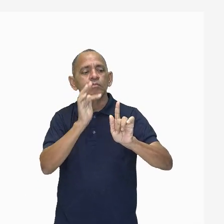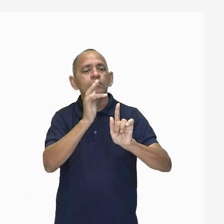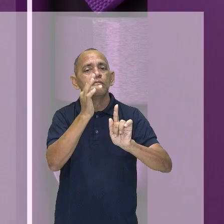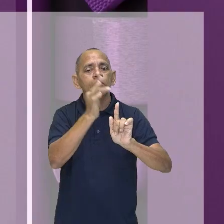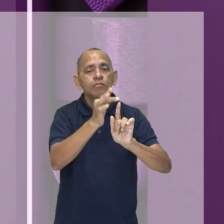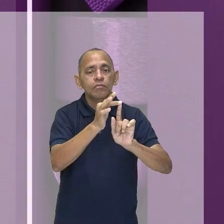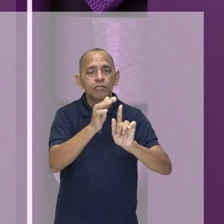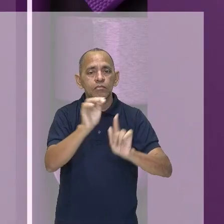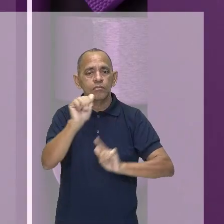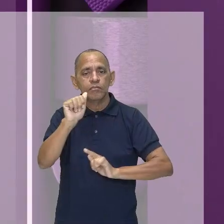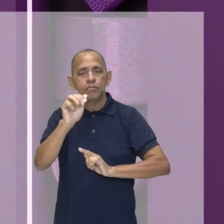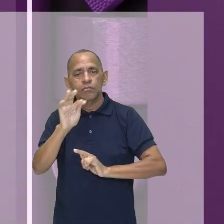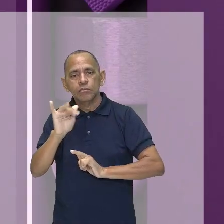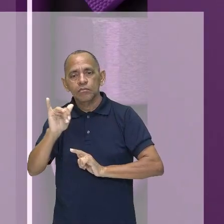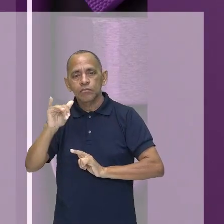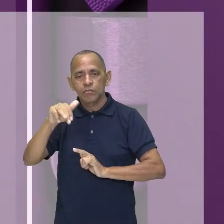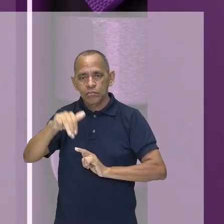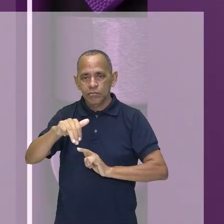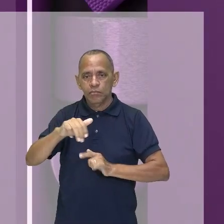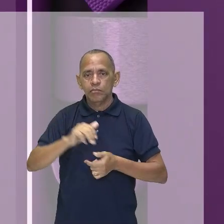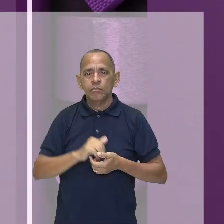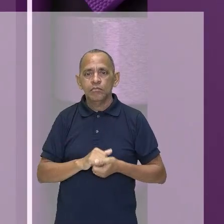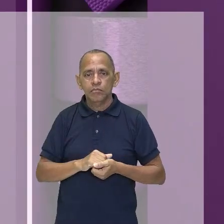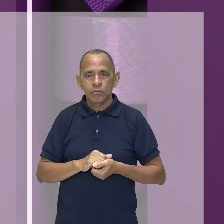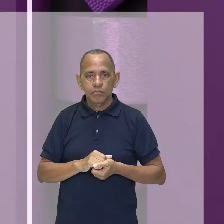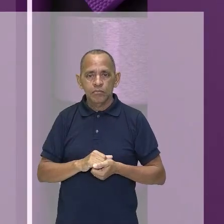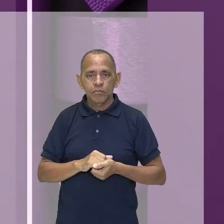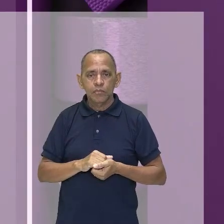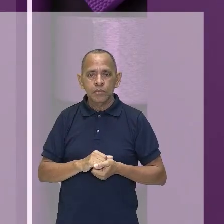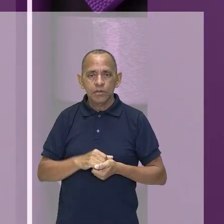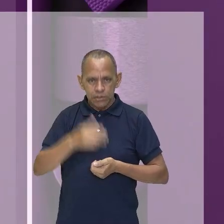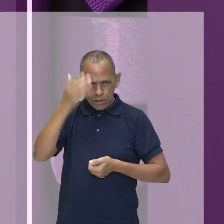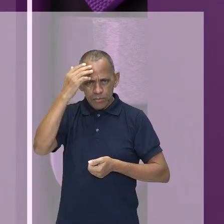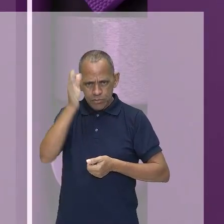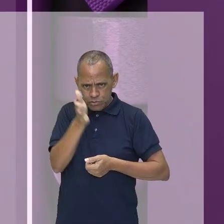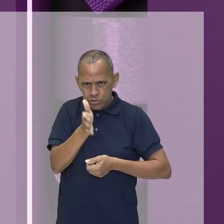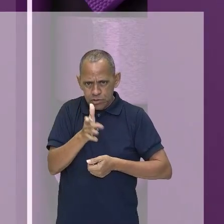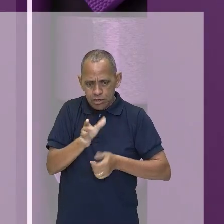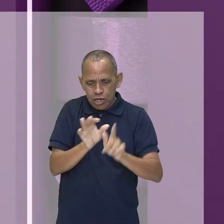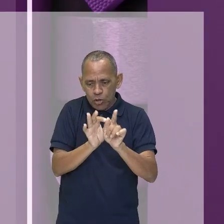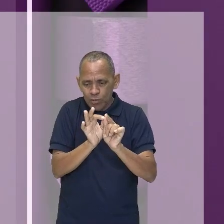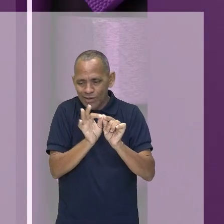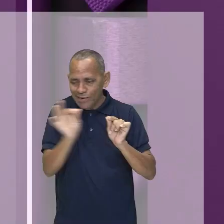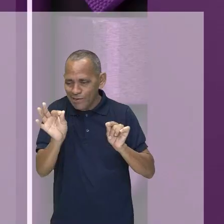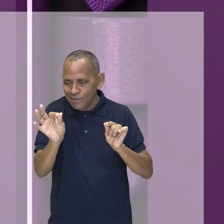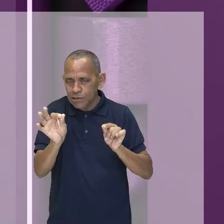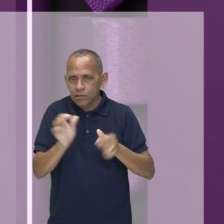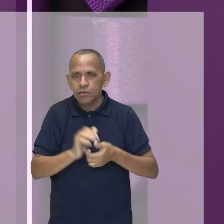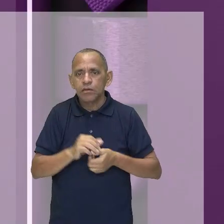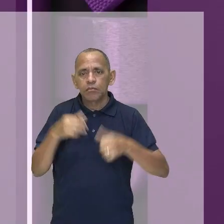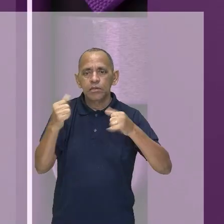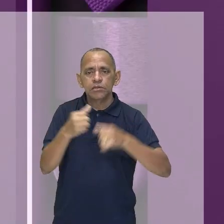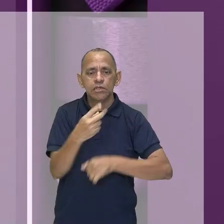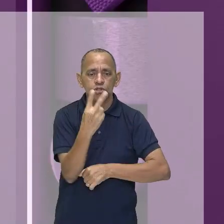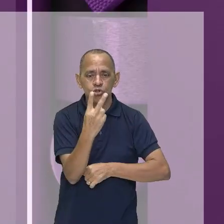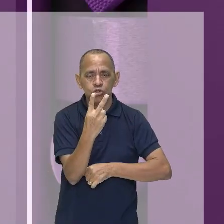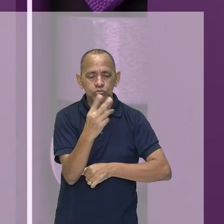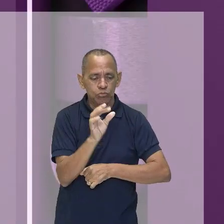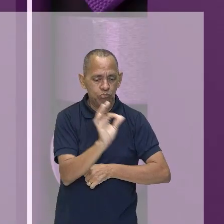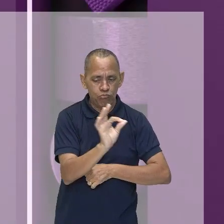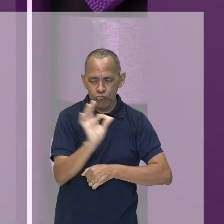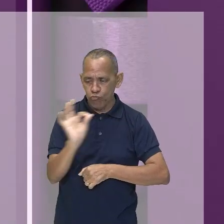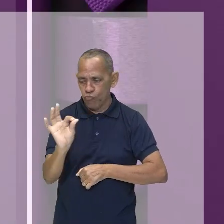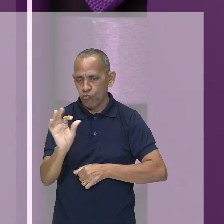função afim, nós já sabemos que é uma reta. Então, para traçar essa reta, a gente só precisa de 2 pontos. Quais são esses 2 pontos?